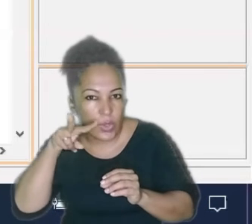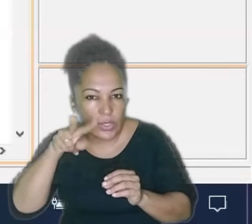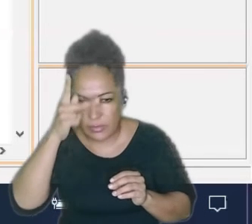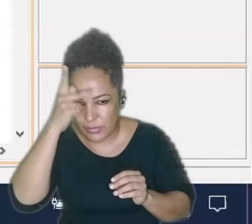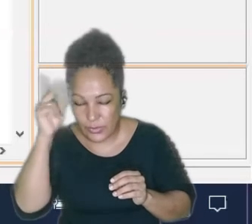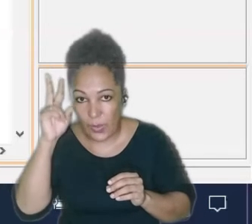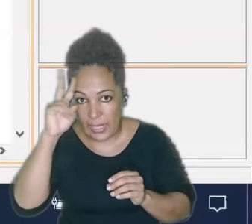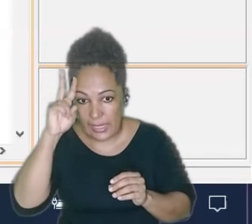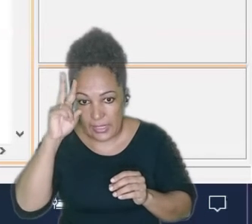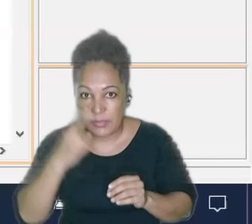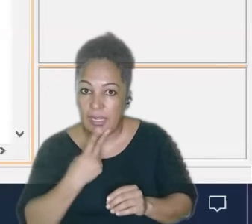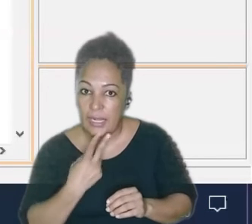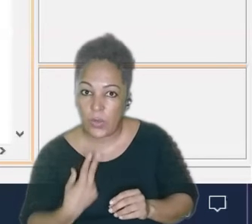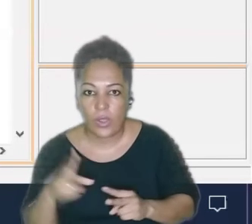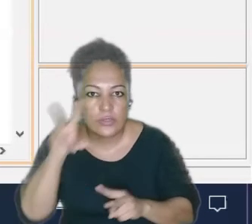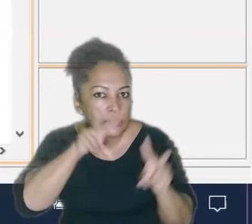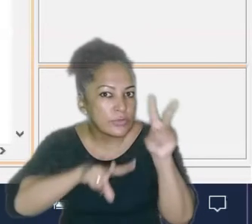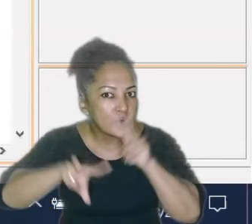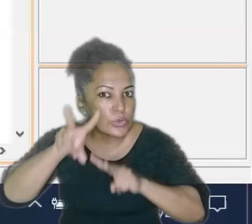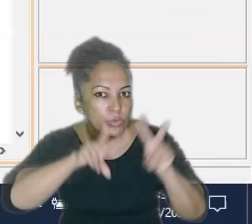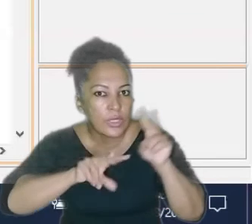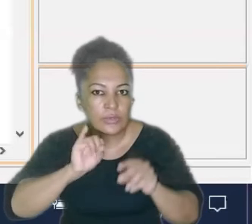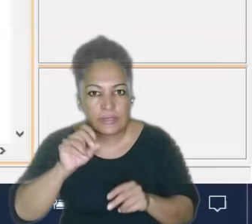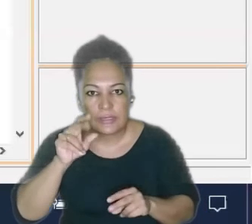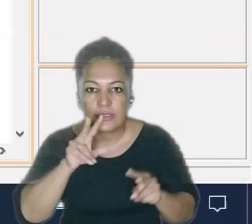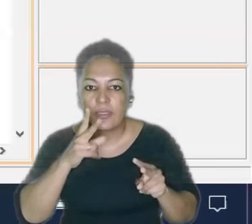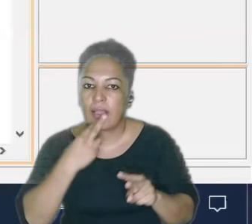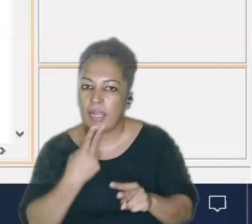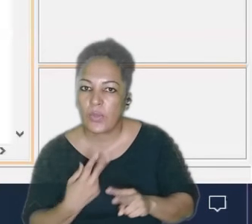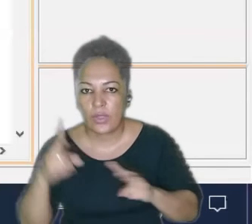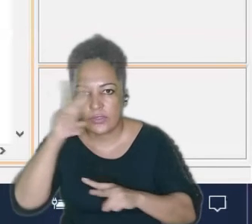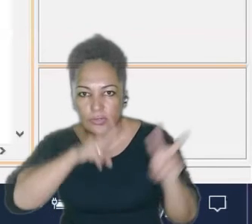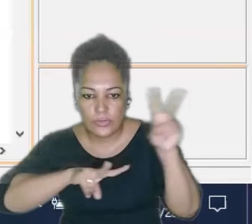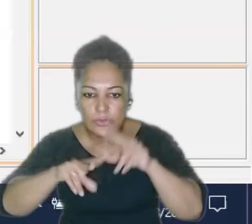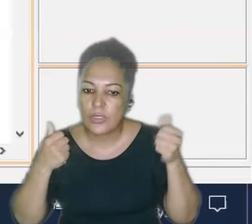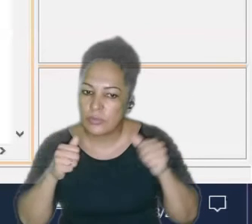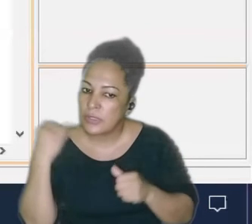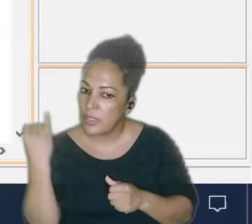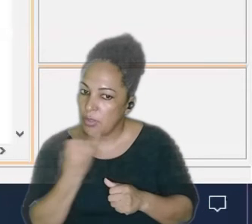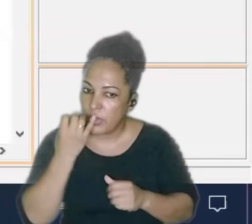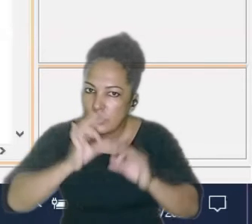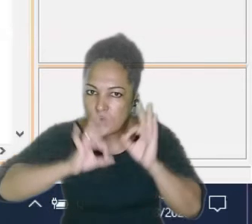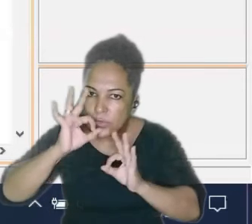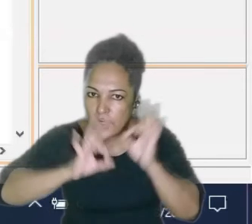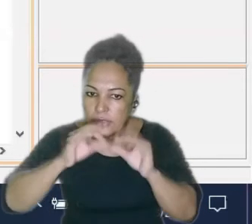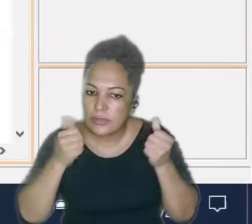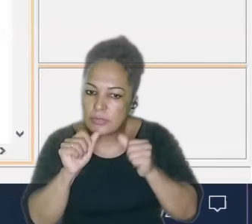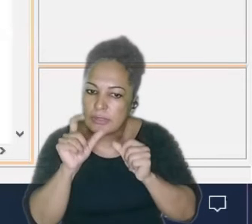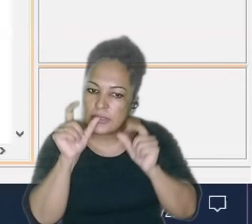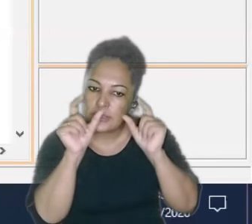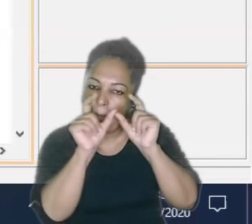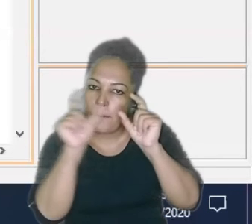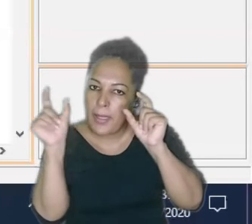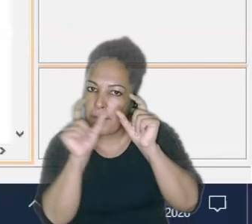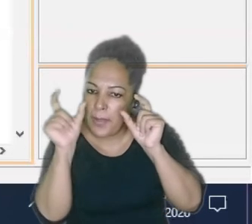pessoa. Lembra, pessoal, isso aqui é linguagem visual, tá? Se é linguagem visual, o visual conta demais. Então, você tem que deixar